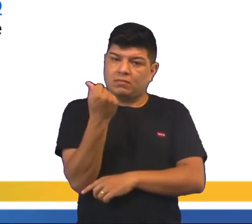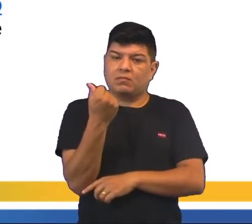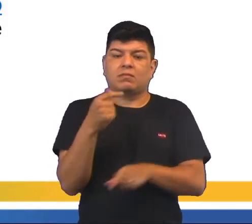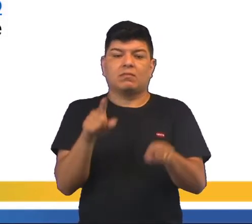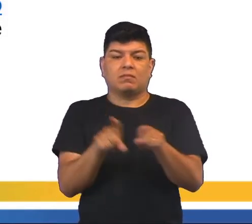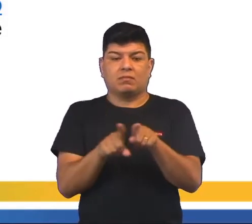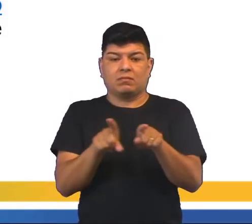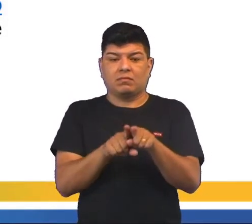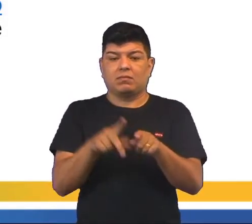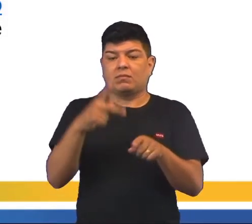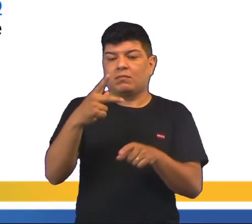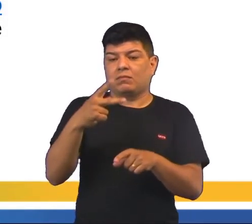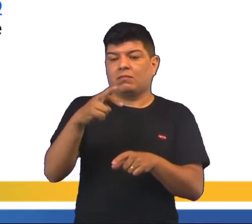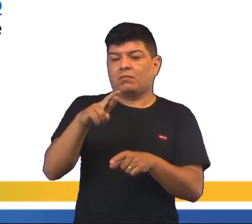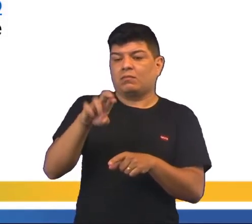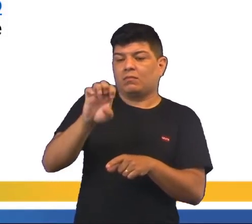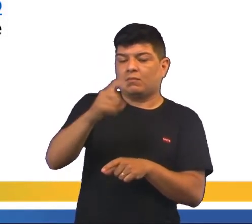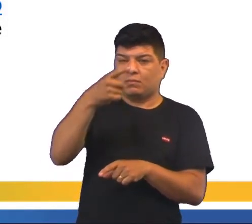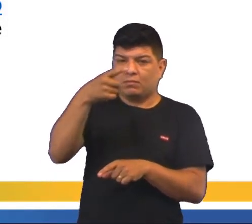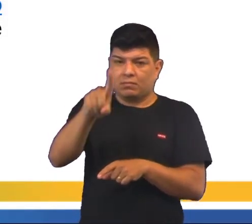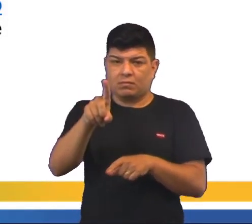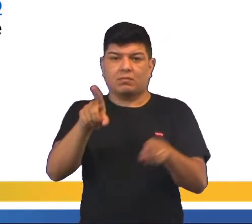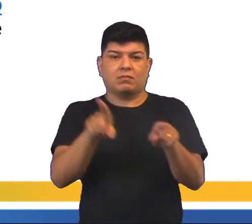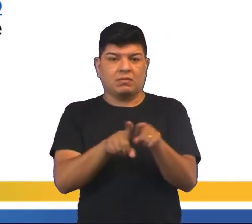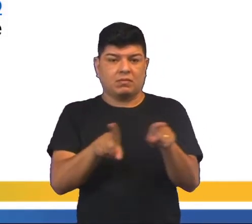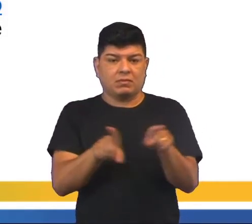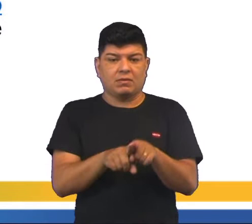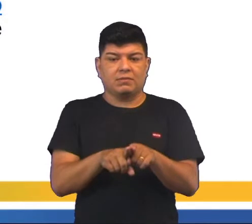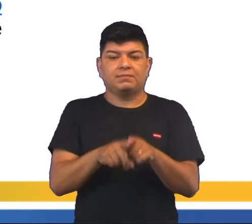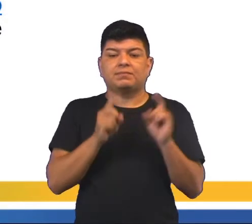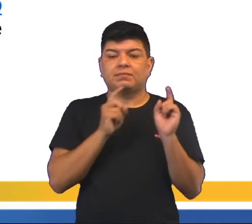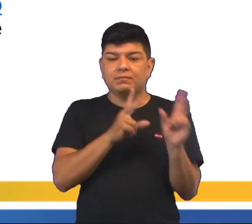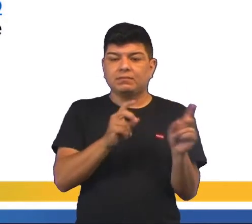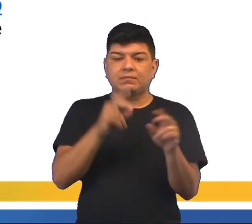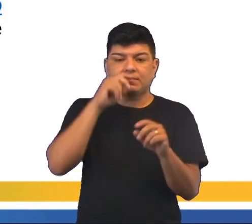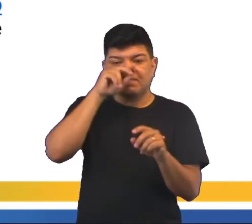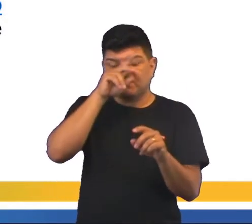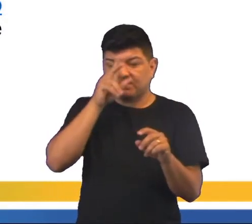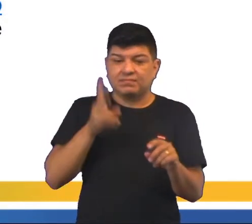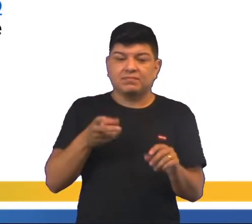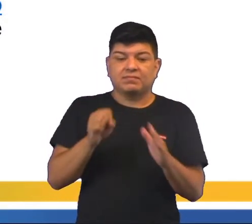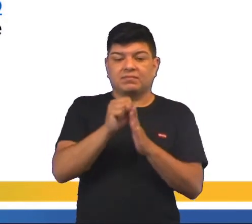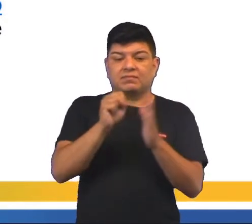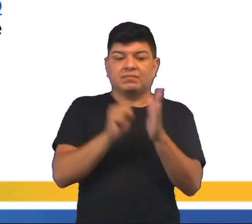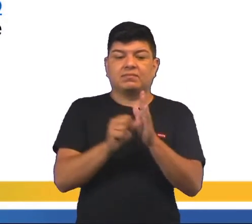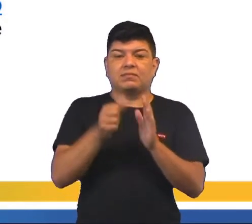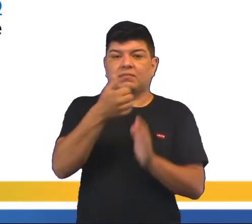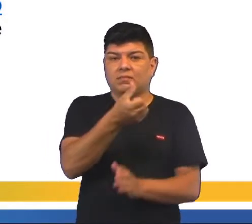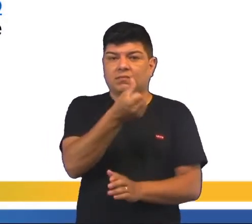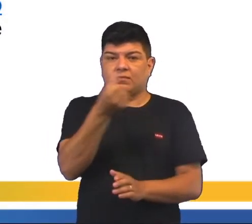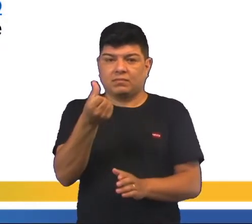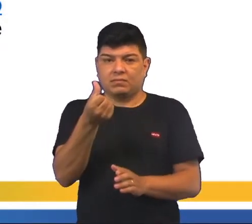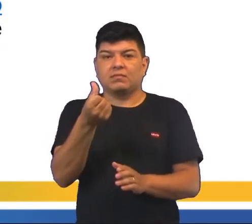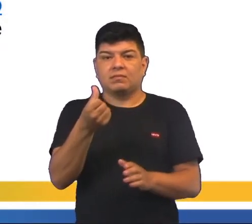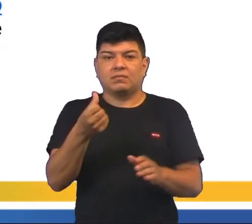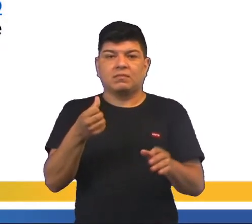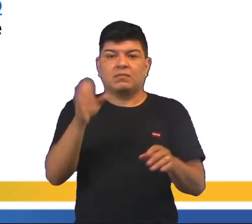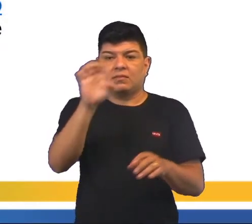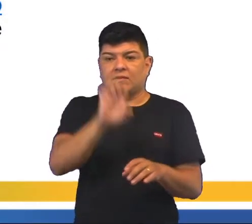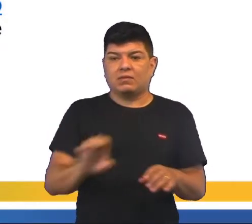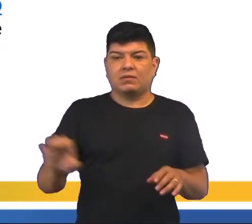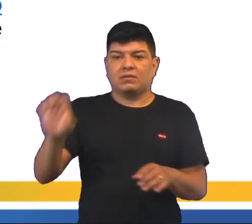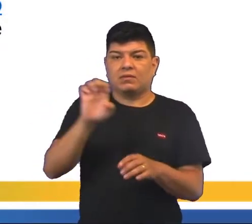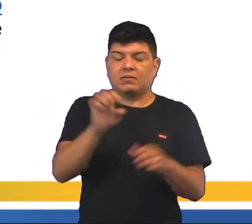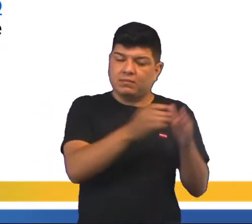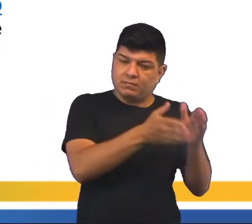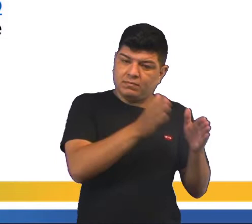O pré-capitalismo, né, ou capitalismo comercial, também chamado de mercantilismo, vigorou, né, nos séculos XVI e XVIII. Nessa época, a Europa passa